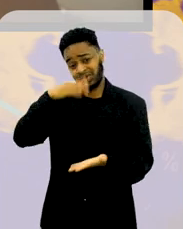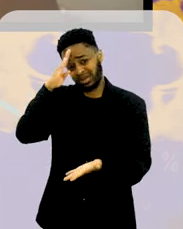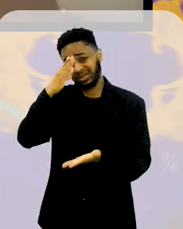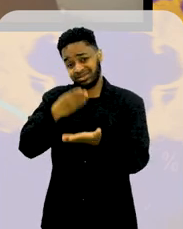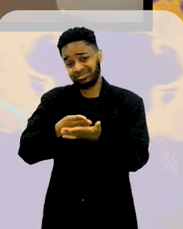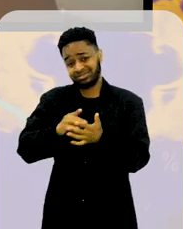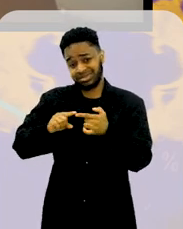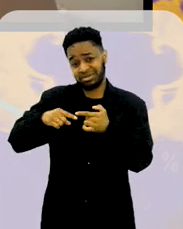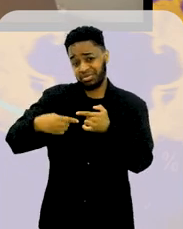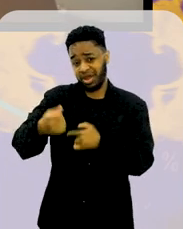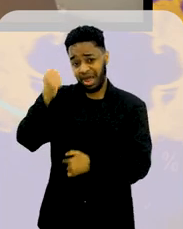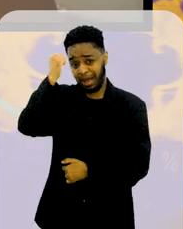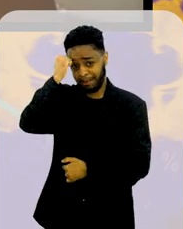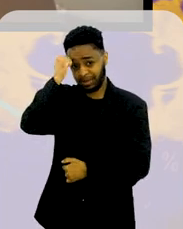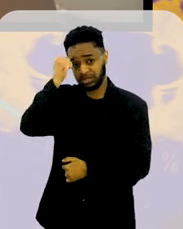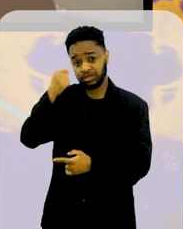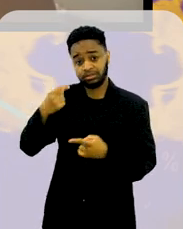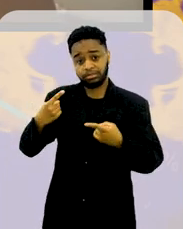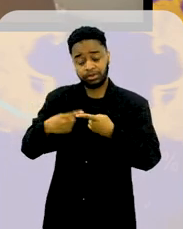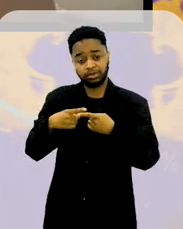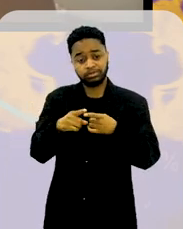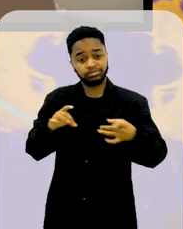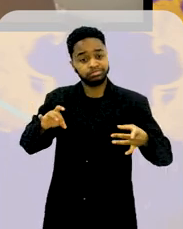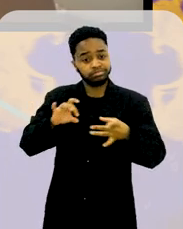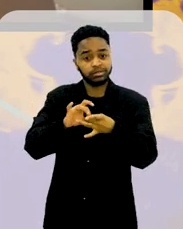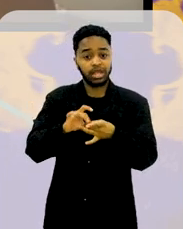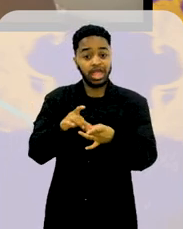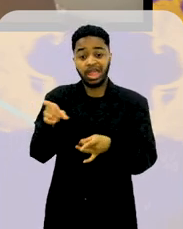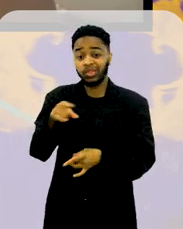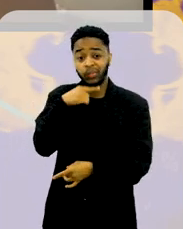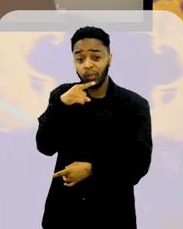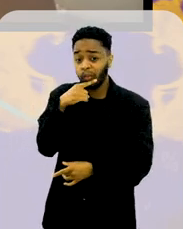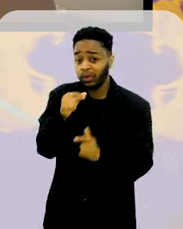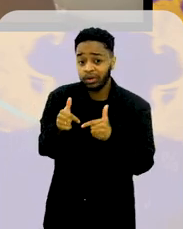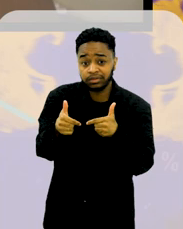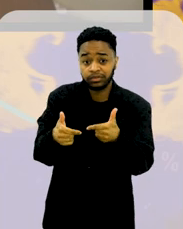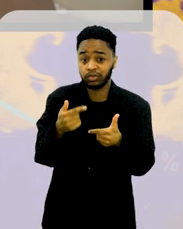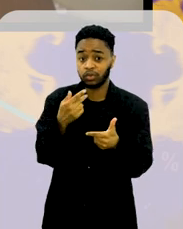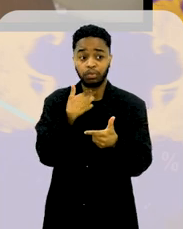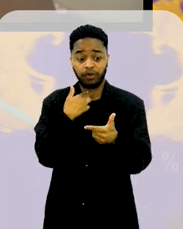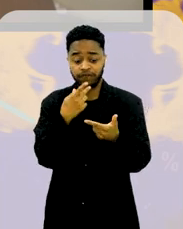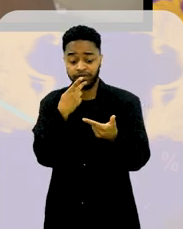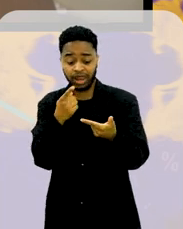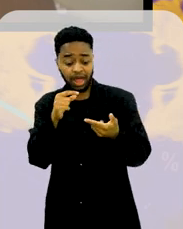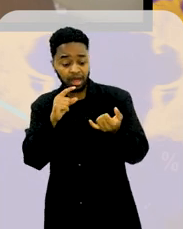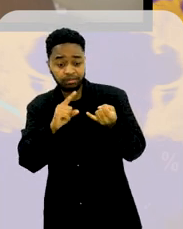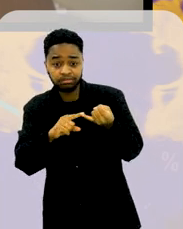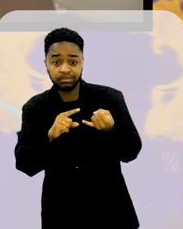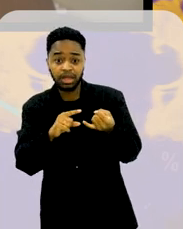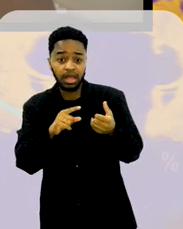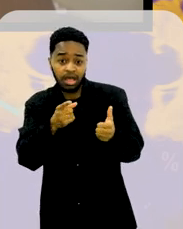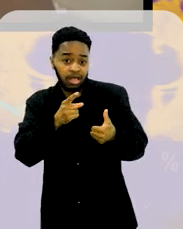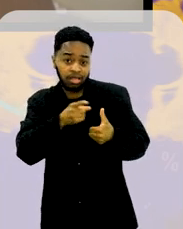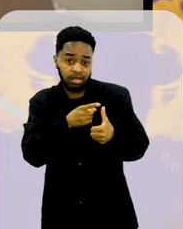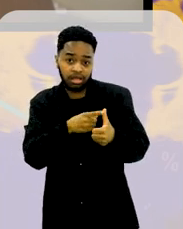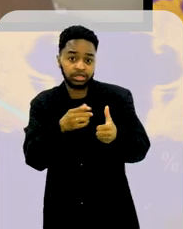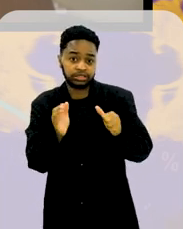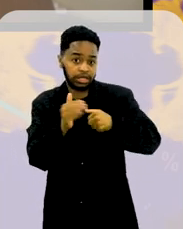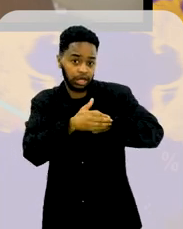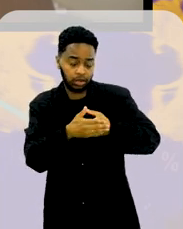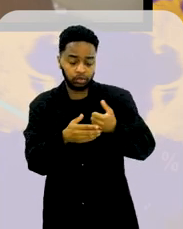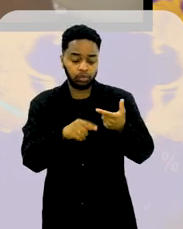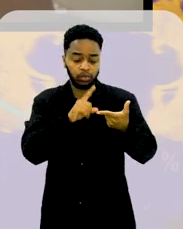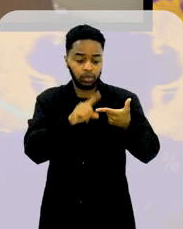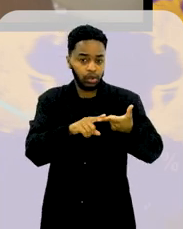arrepender de estar sentado naquela cadeira porque ele não consegue fazer nada ele mesmo disse ah eu não posso falar dessa cláusula do contrato porque você